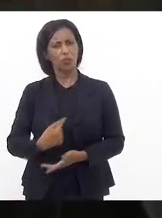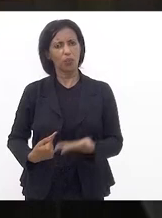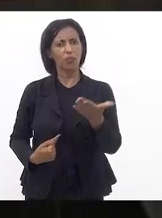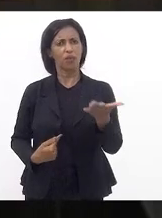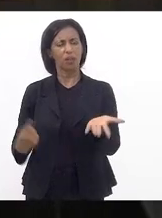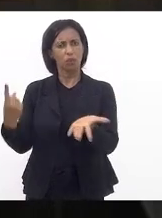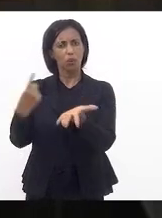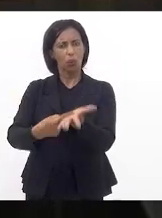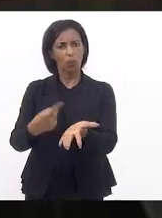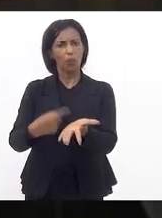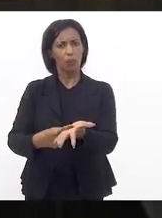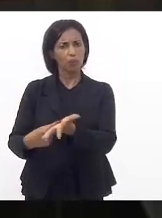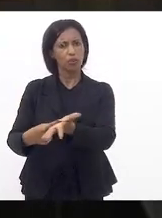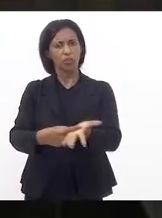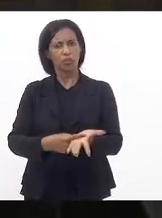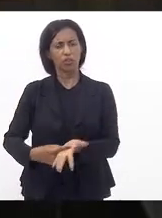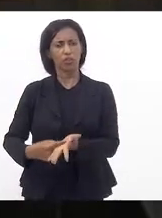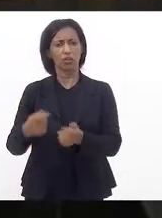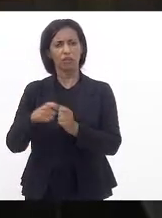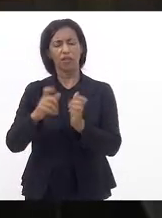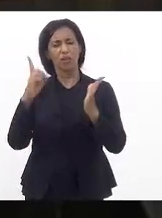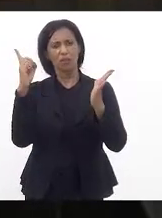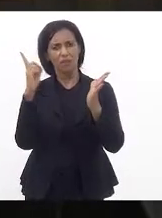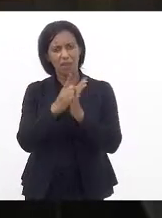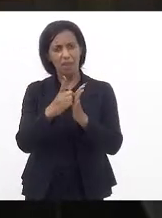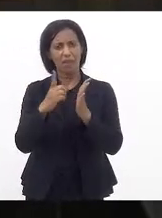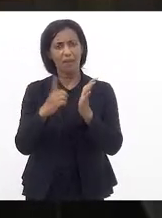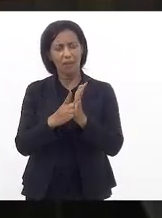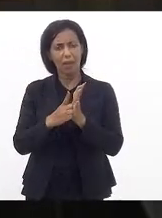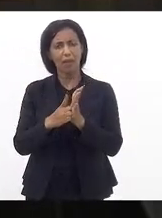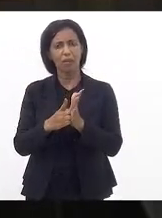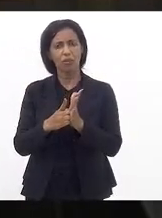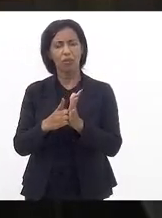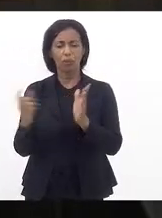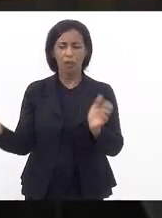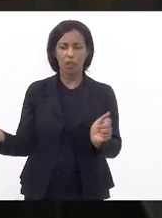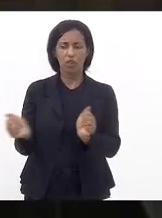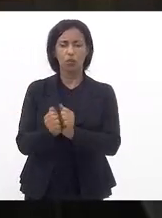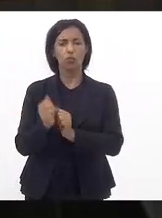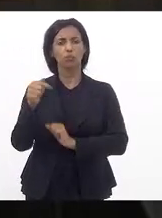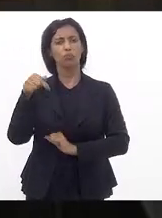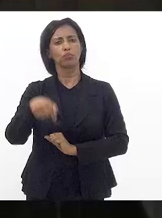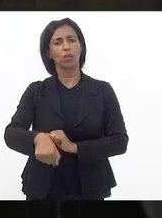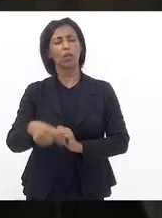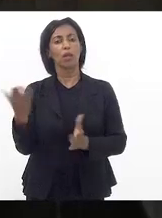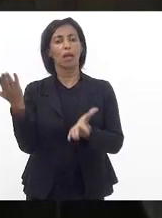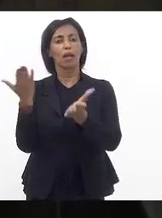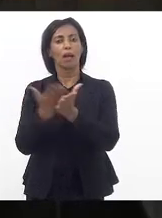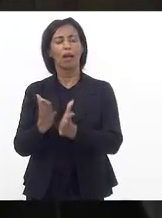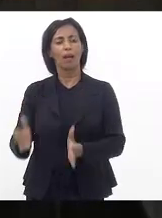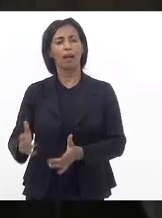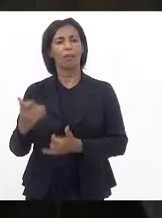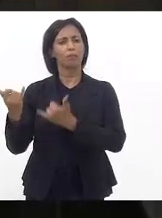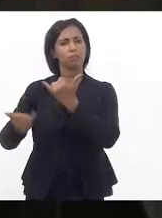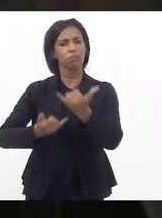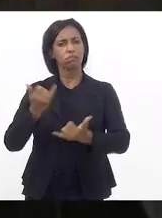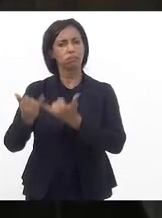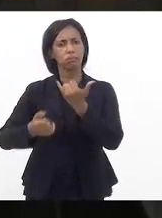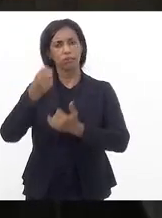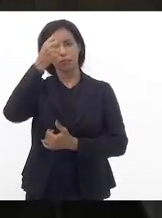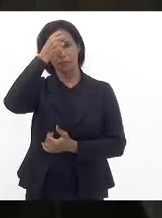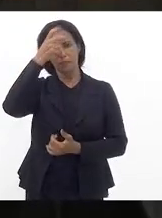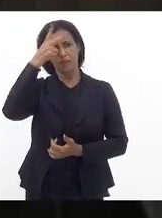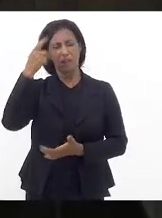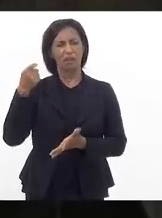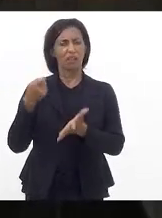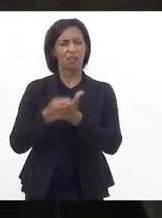governador comprometido a fazer um decreto para que juntos aqui acabasse com essa palhaçada que o